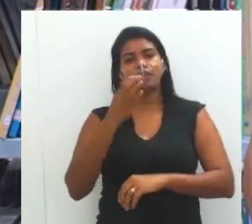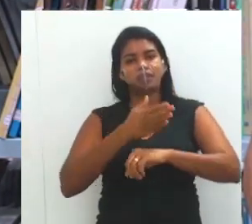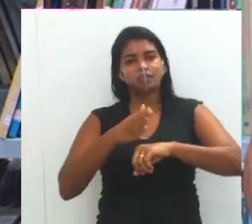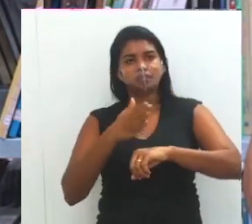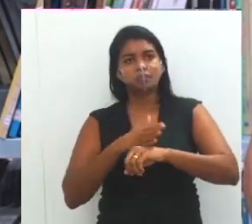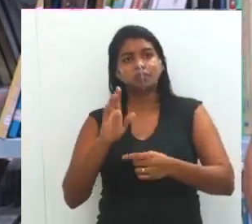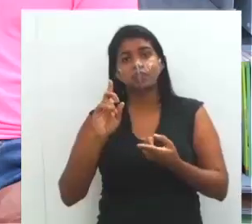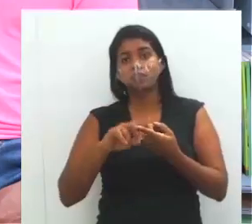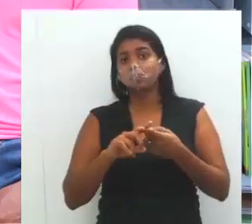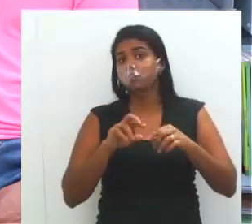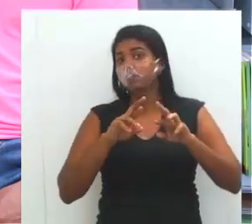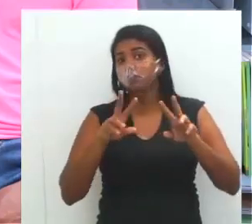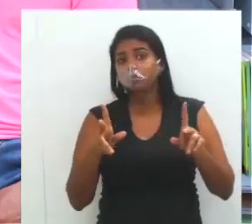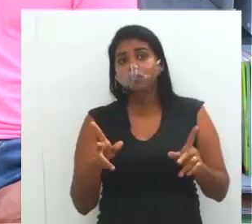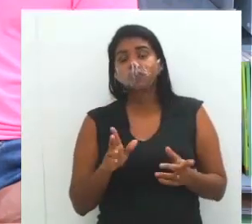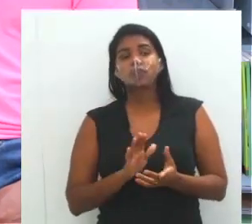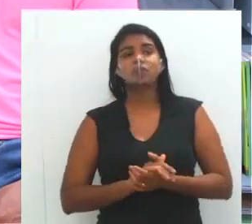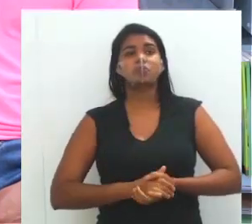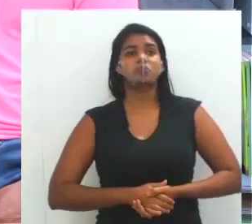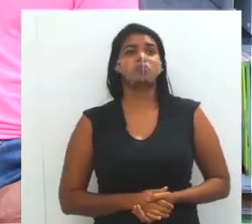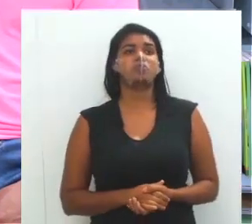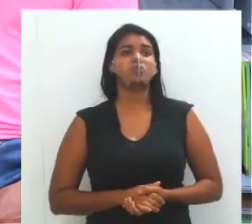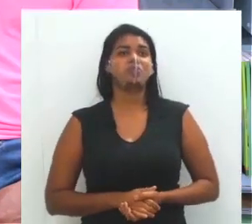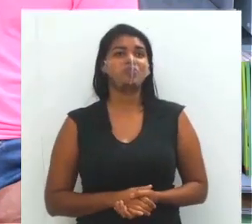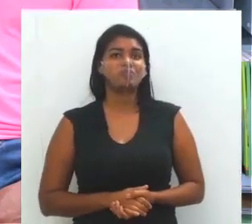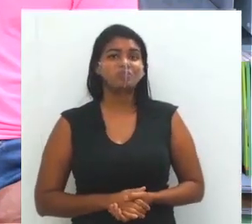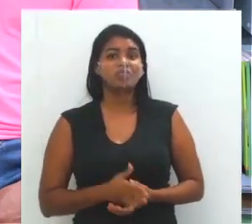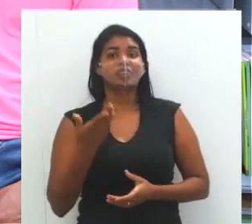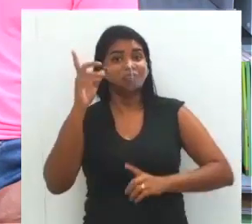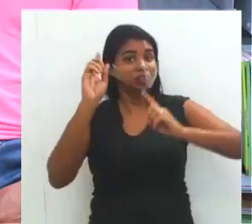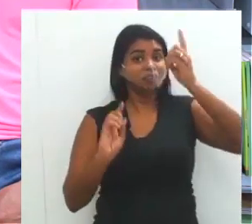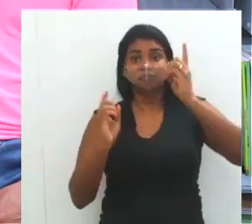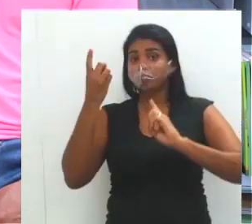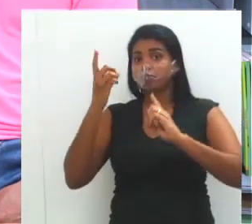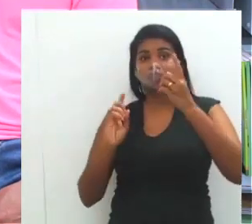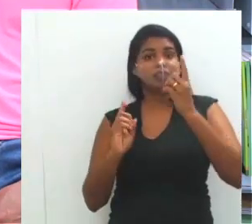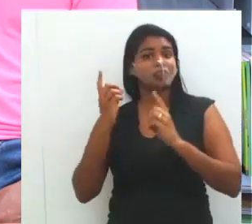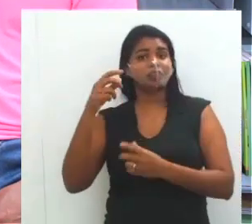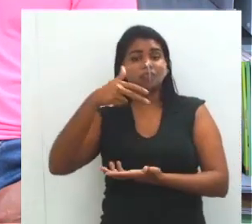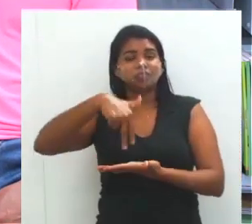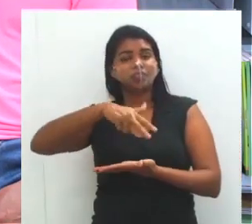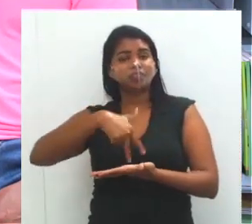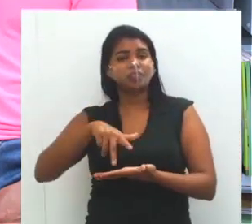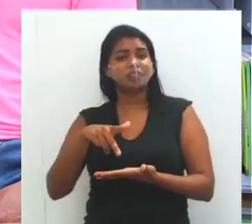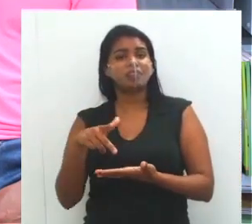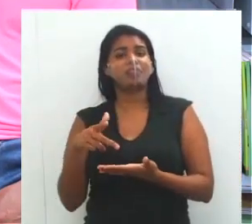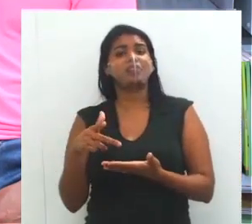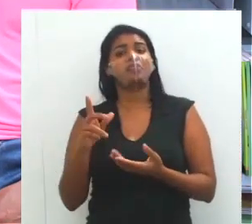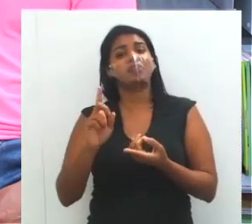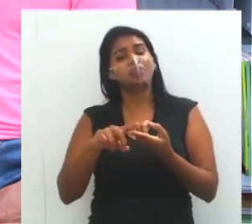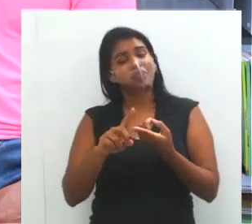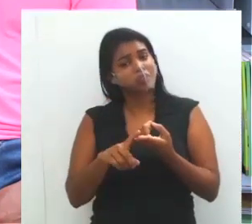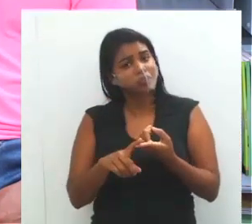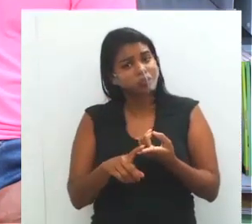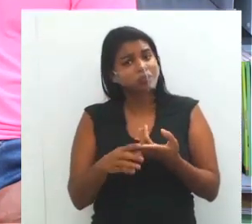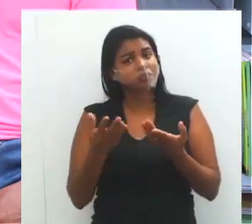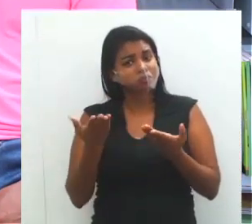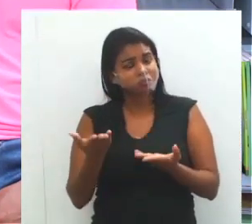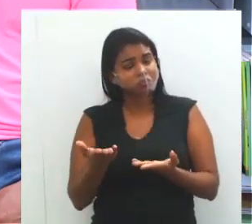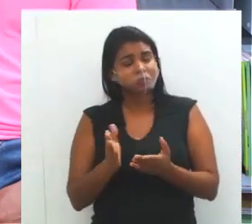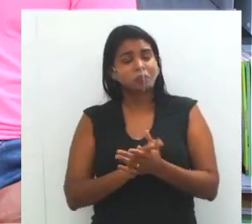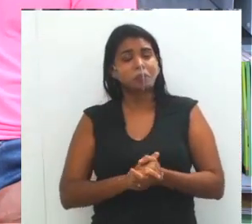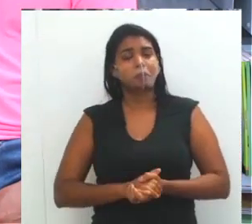Asa Branca, em vários ritmos. Já ouvi até a Asa Branca tocada até em ritmo de carnaval. Essas das raízes, da busca